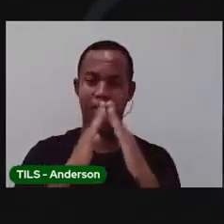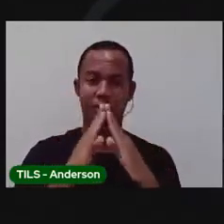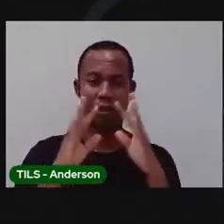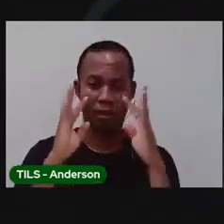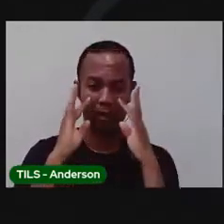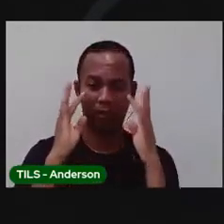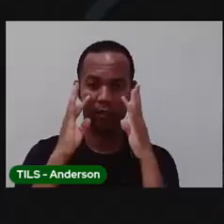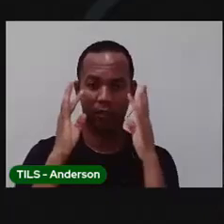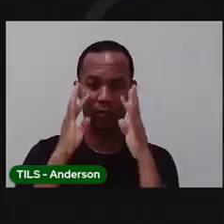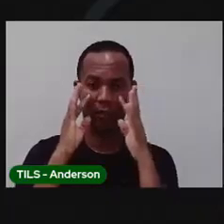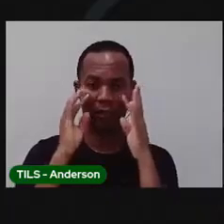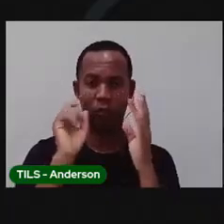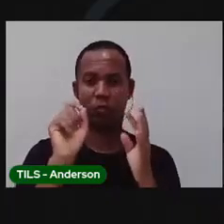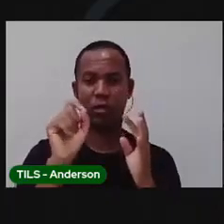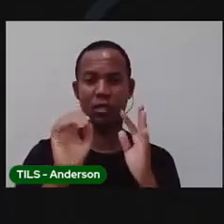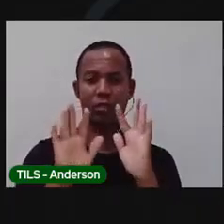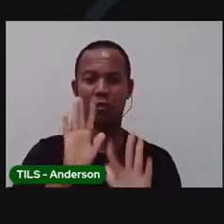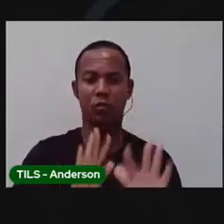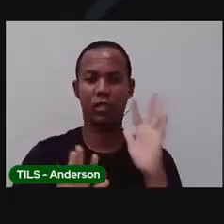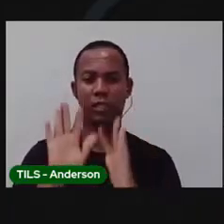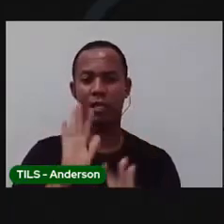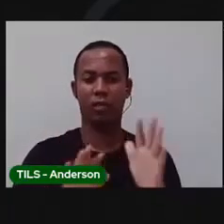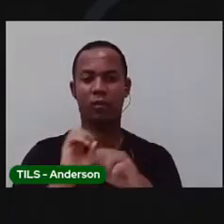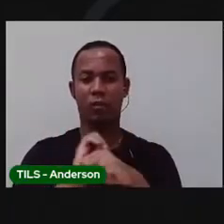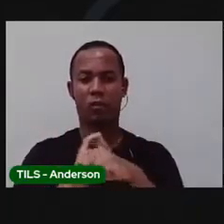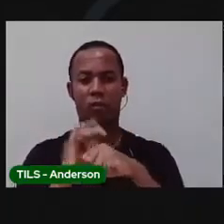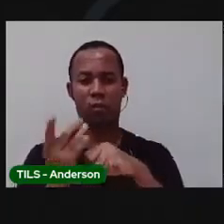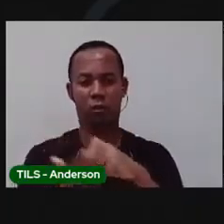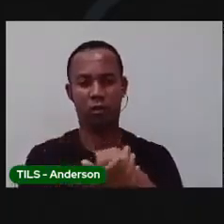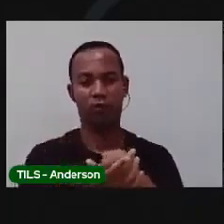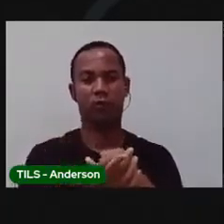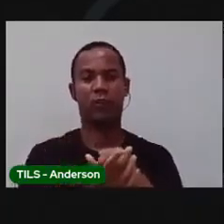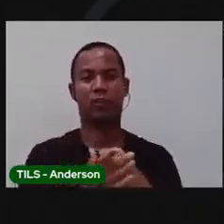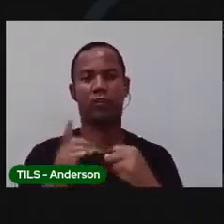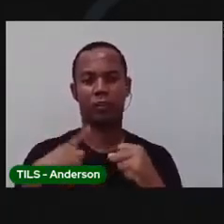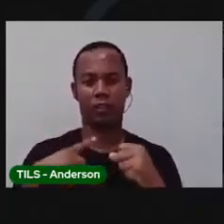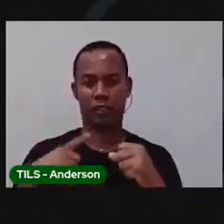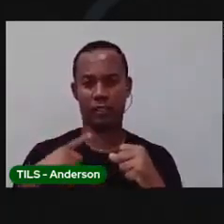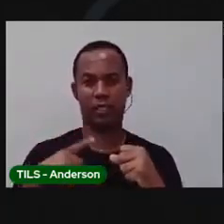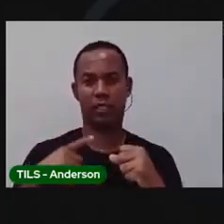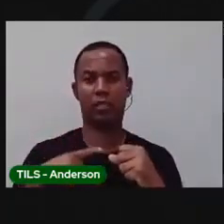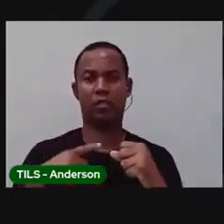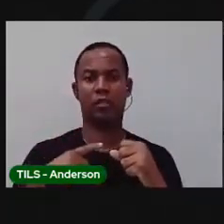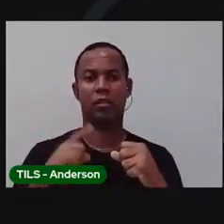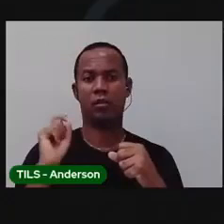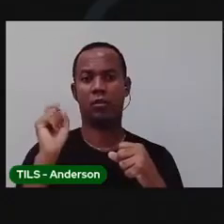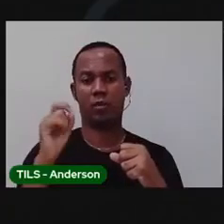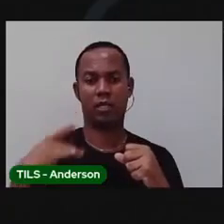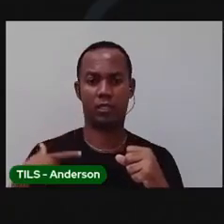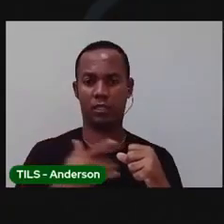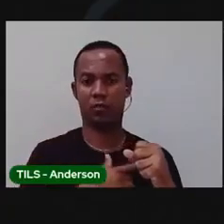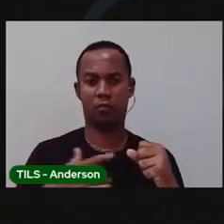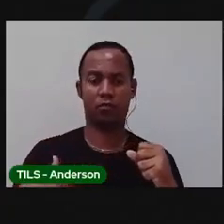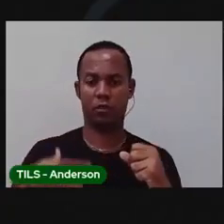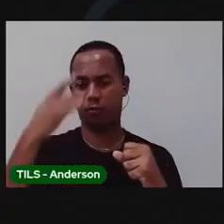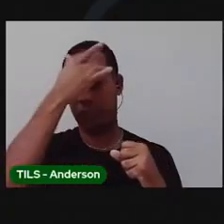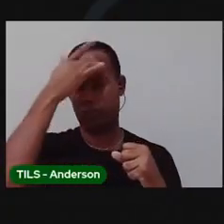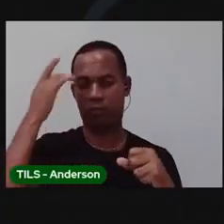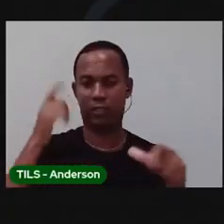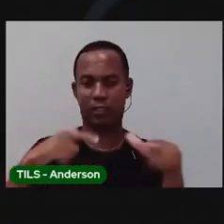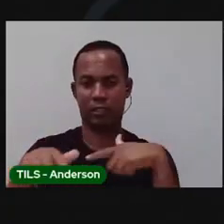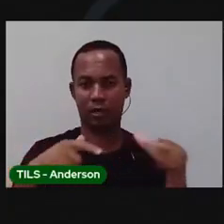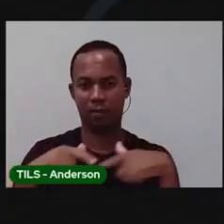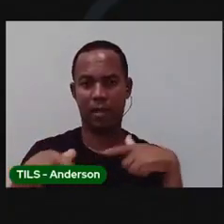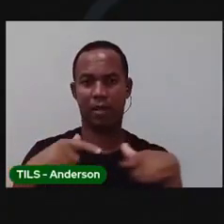na prevenção do coronavírus, que tem impacto direto na segurança dos coletores, como o José e a Maria. A gente espera que o morador tenha